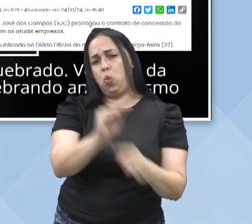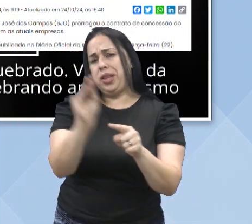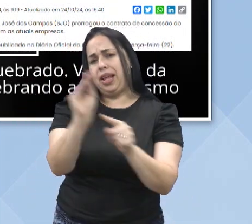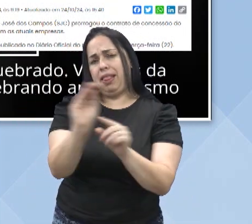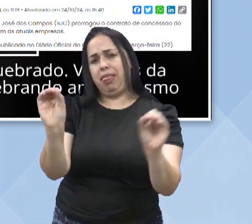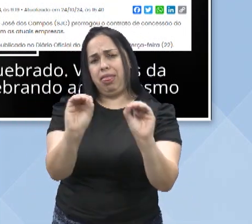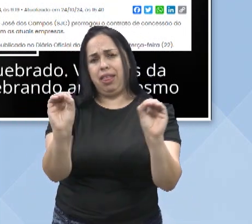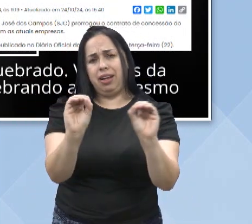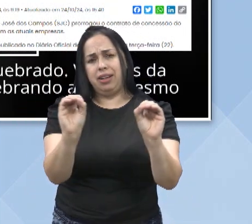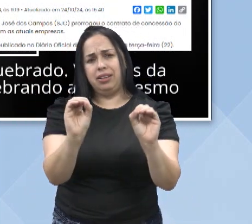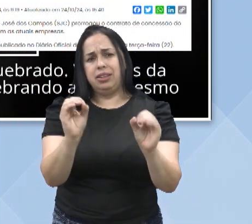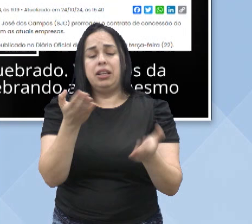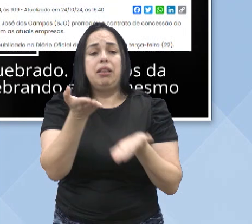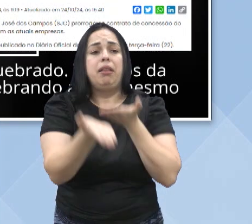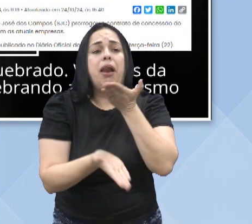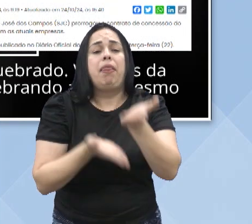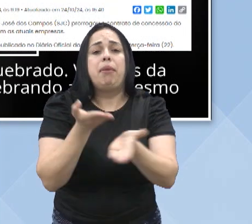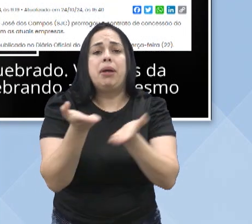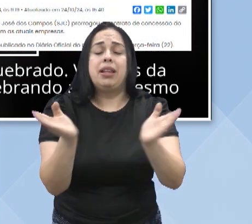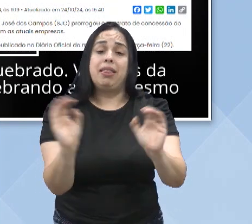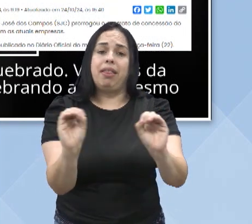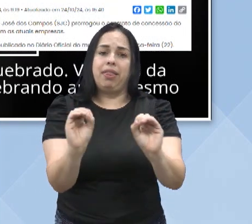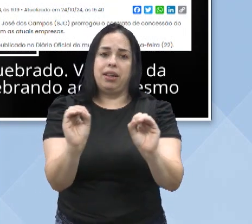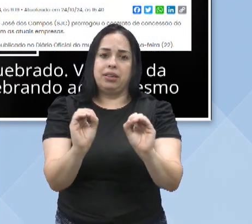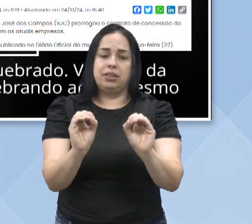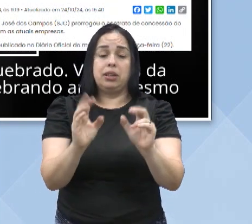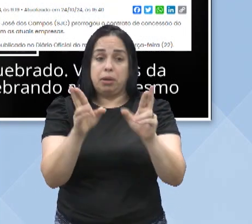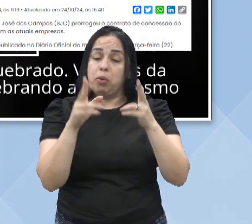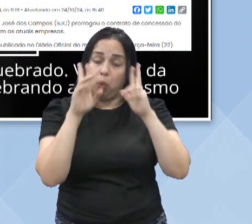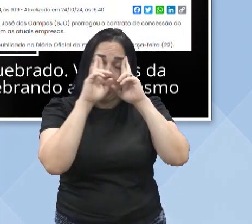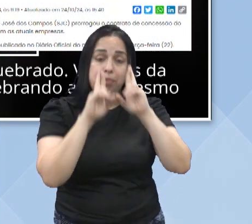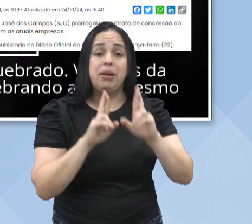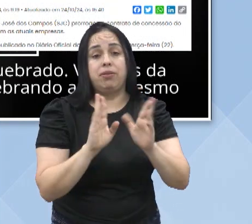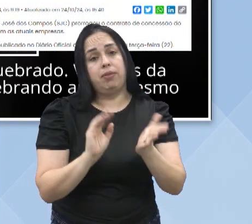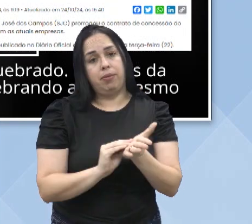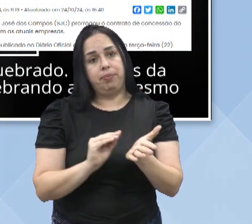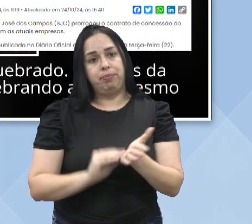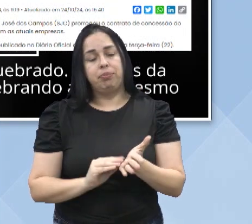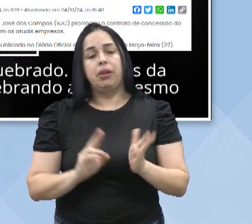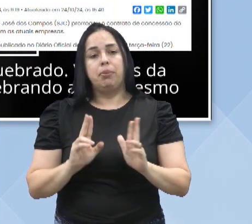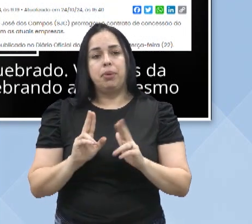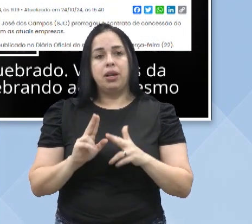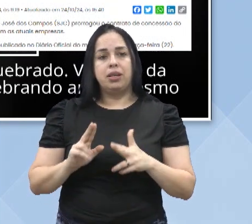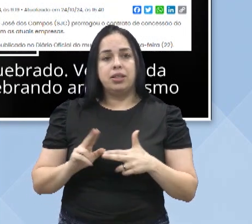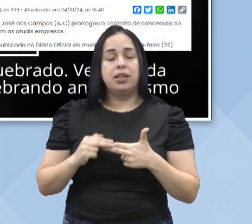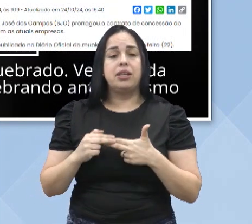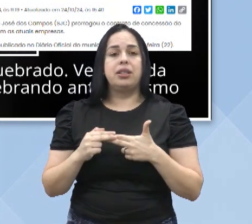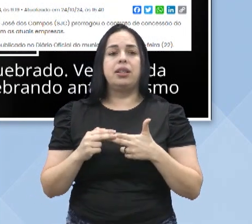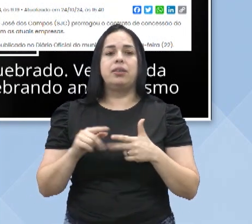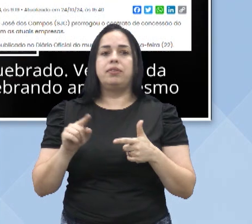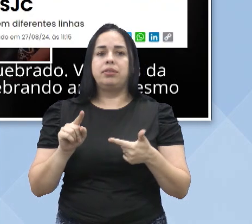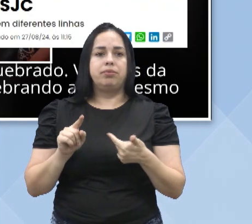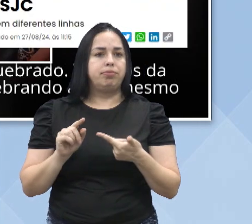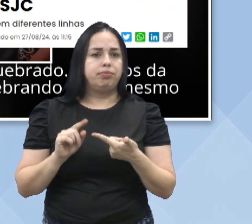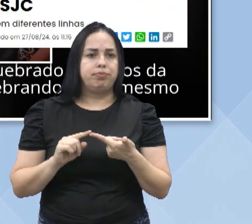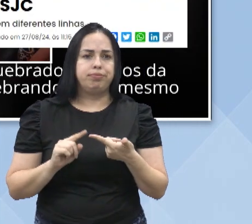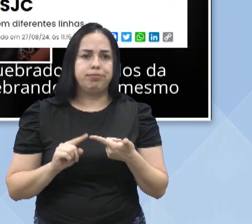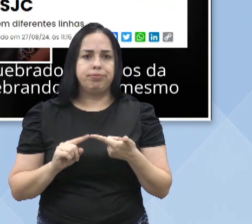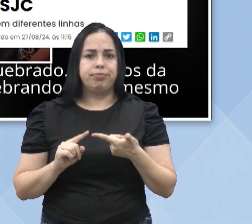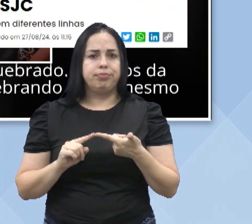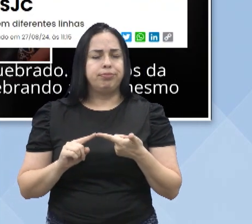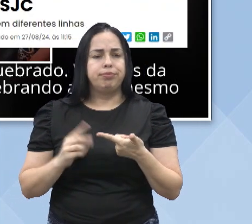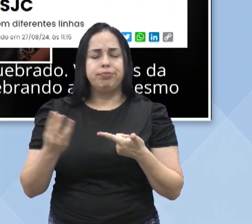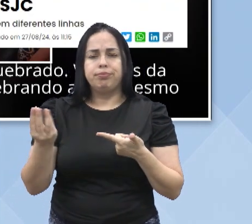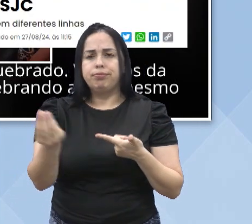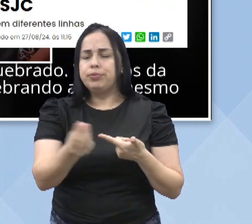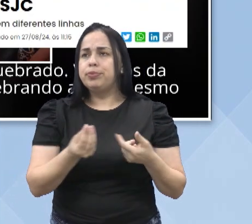tratar gente como cuidado, com todo o respeito que merece. Porque eu acho que está subalterna, está servindo